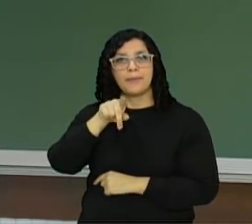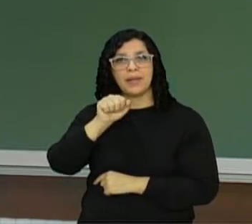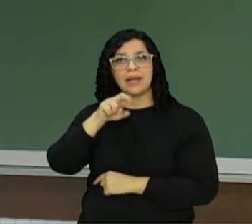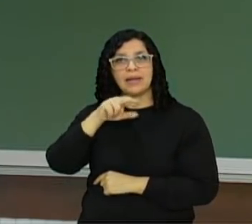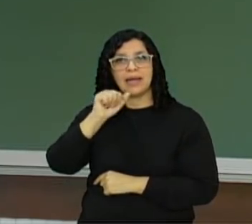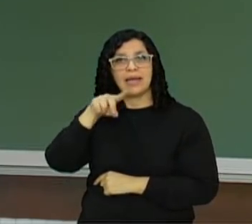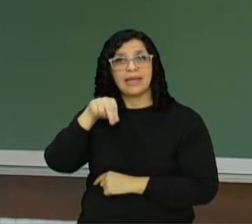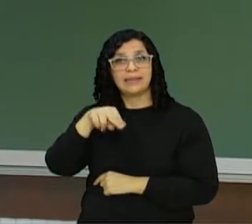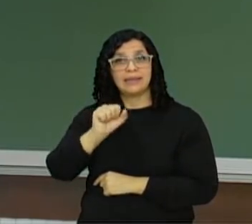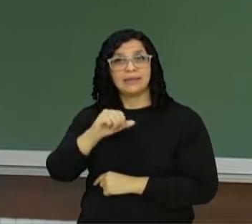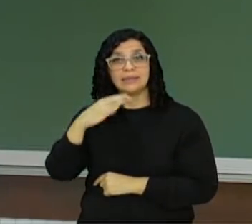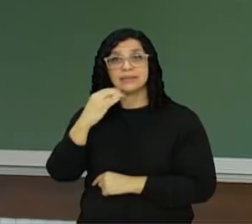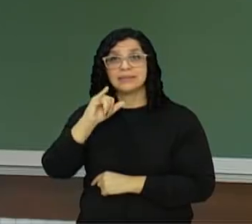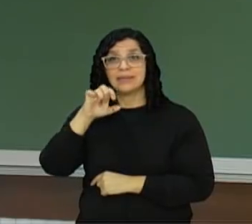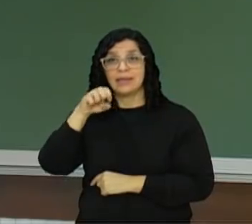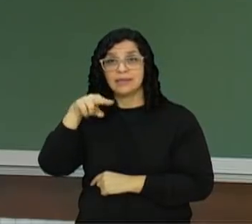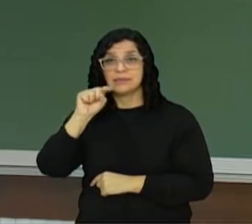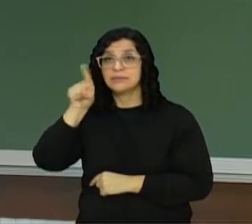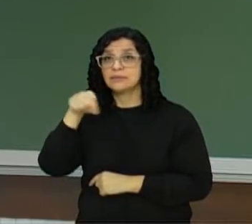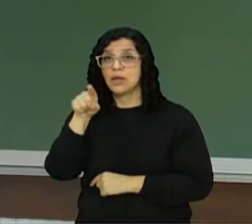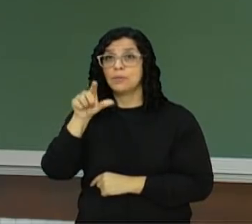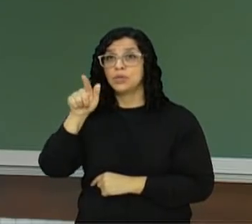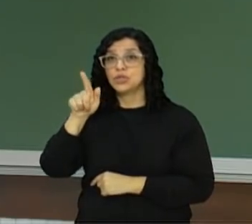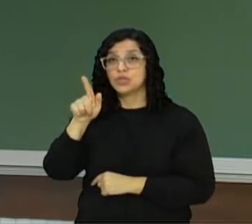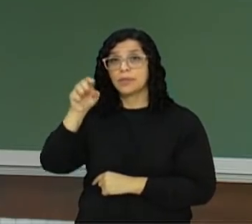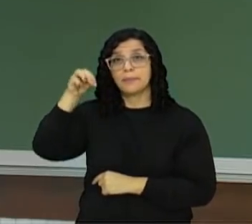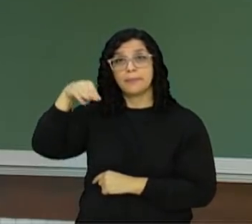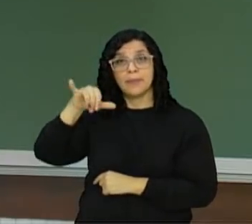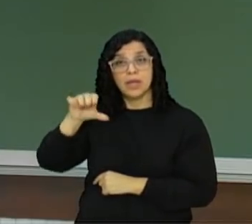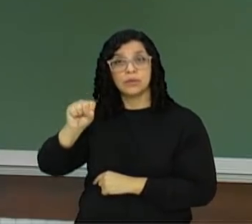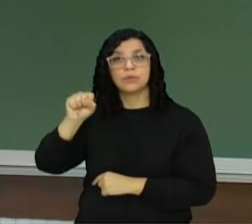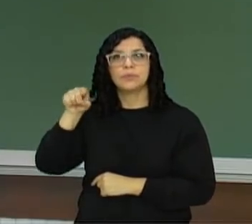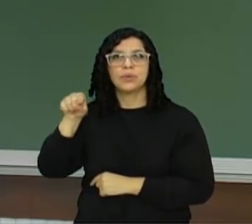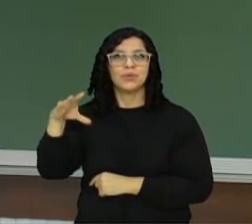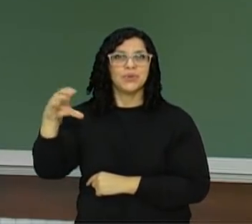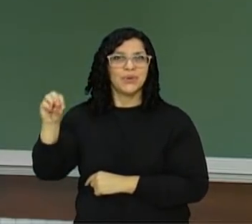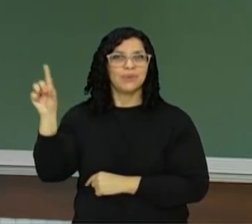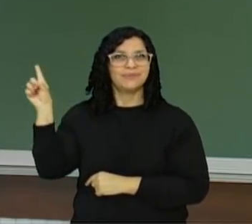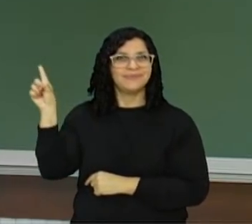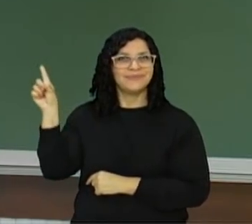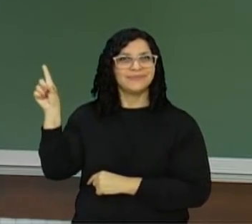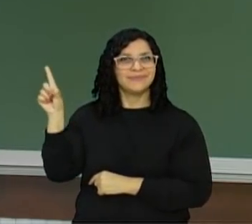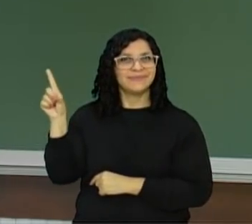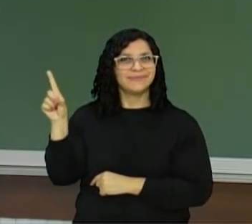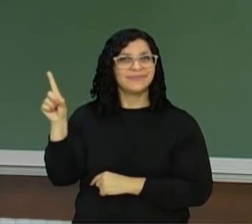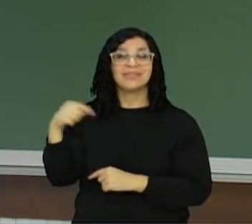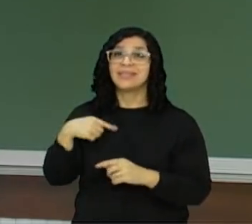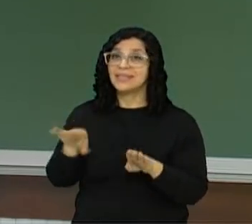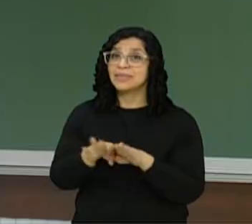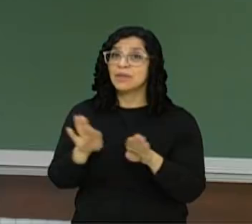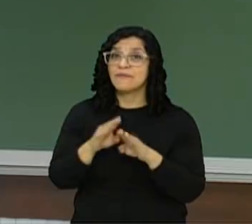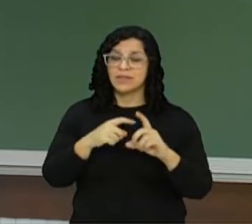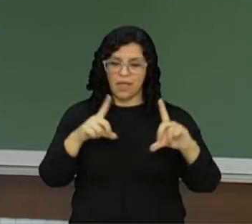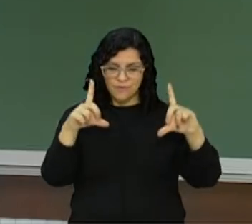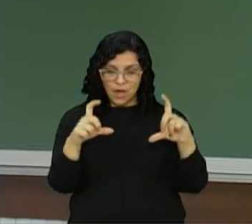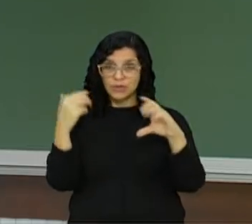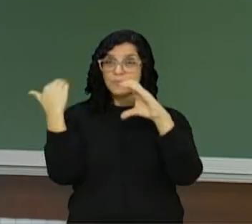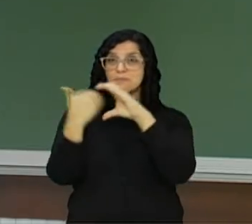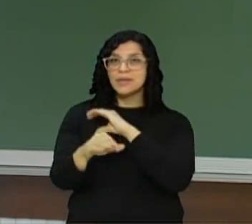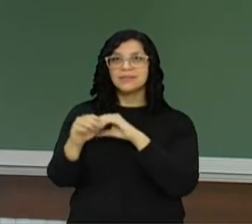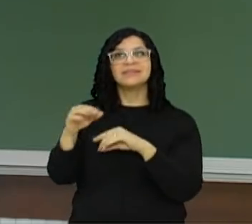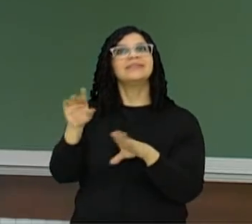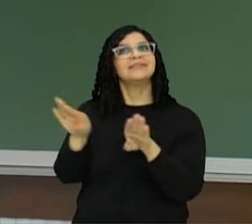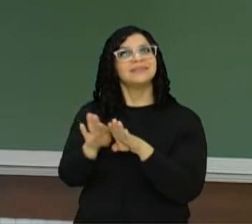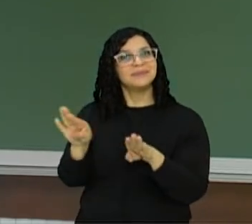aulaparanaciencias, sem acento, @gmail.com. Faz o experimento, tira uma foto, manda para esse